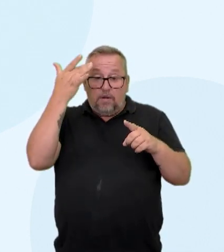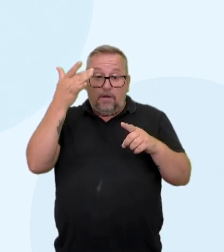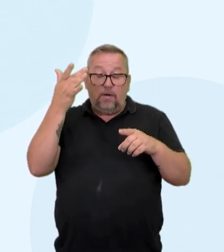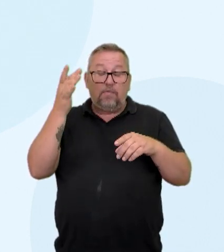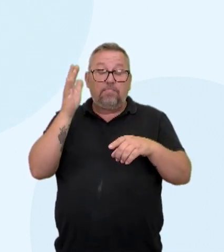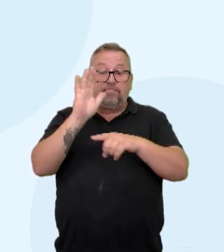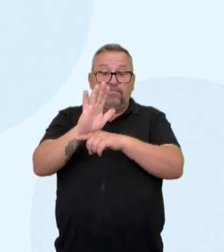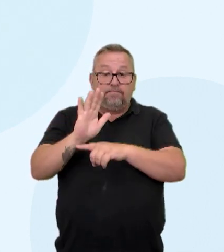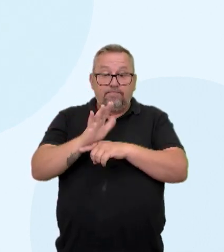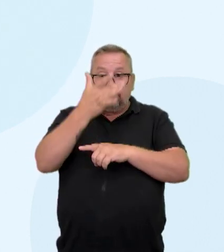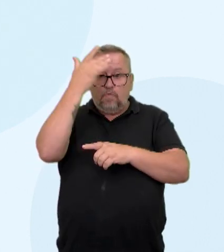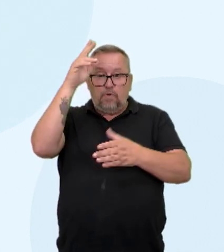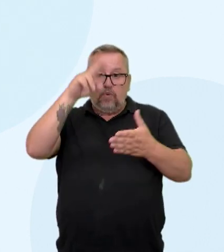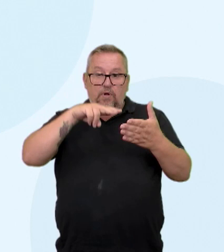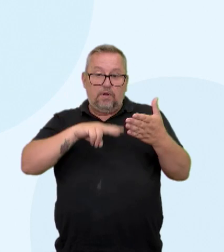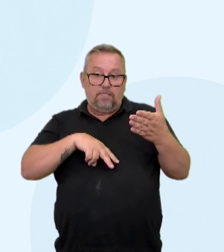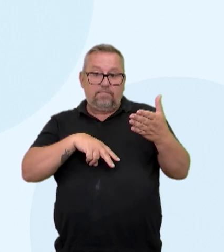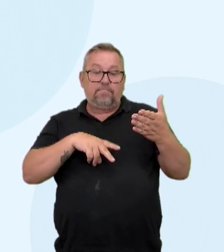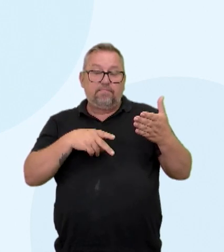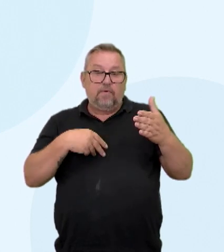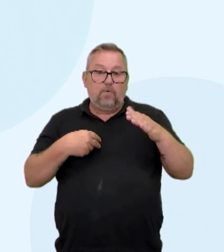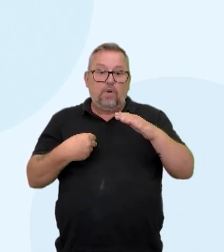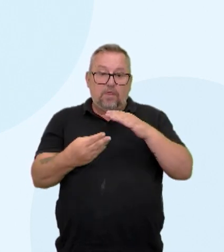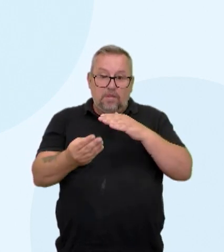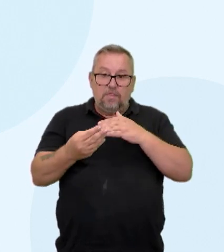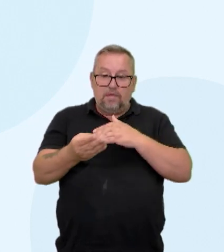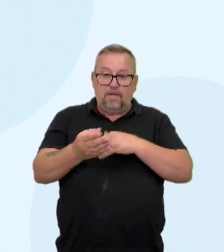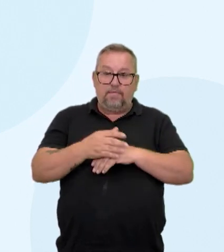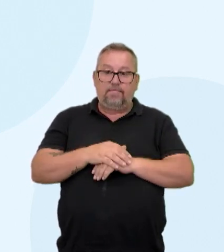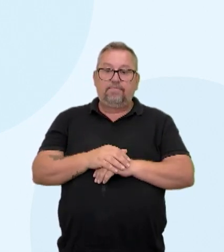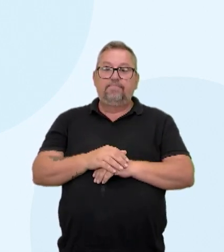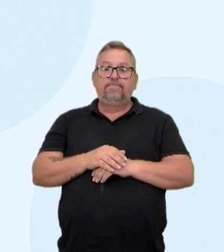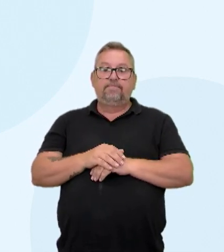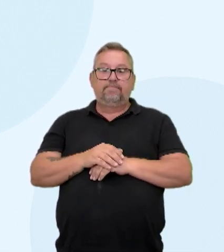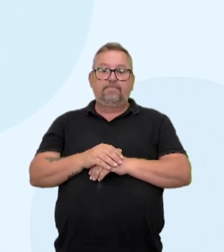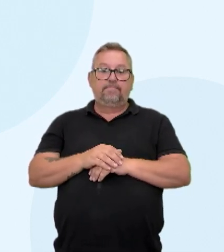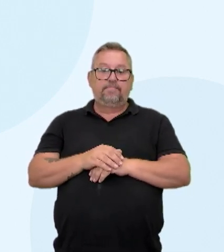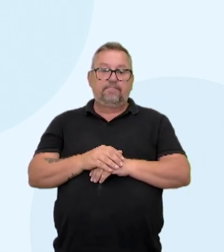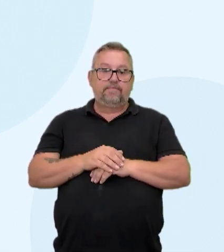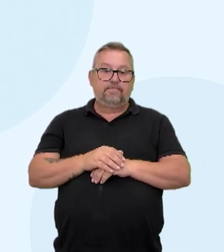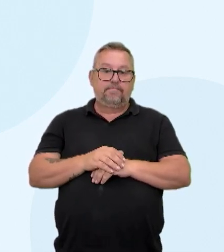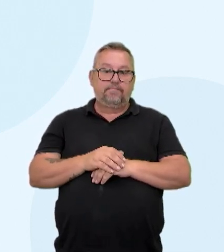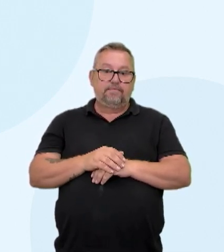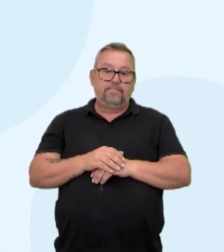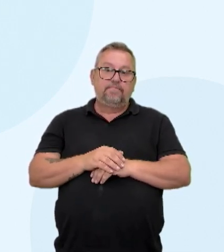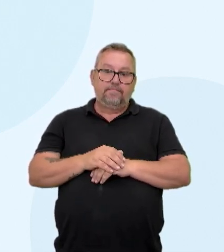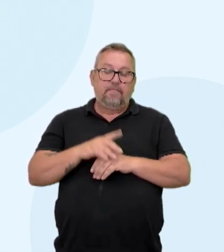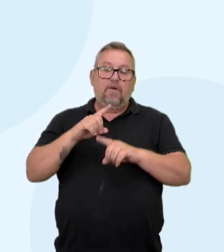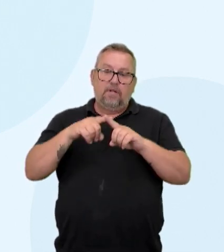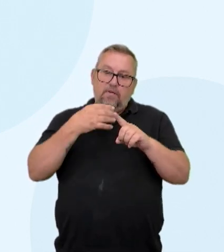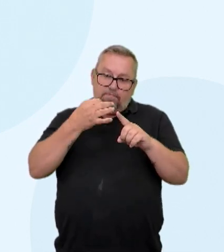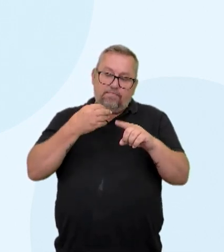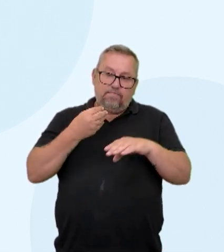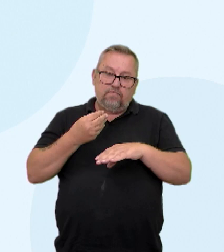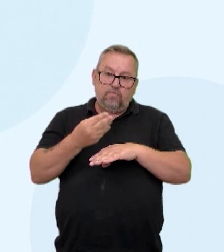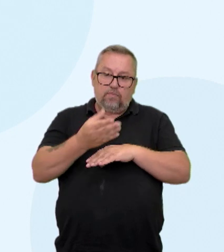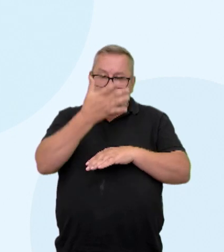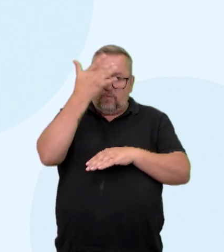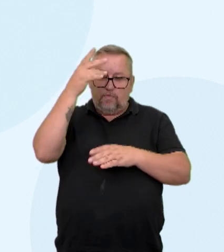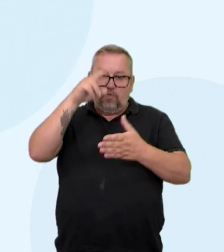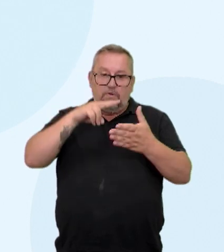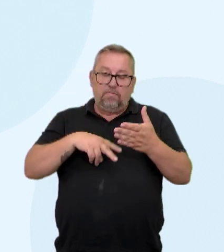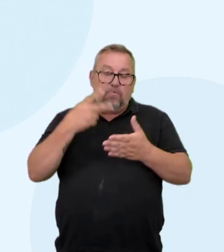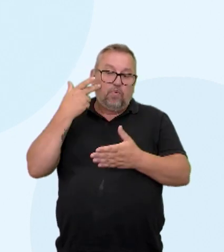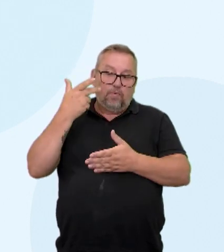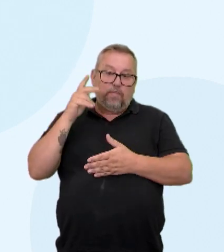dá para ver em momento nenhum aquelas pop-ups lá de publicidade, alguma coisa assim, deduz que seja por doação de leitores. Normalmente